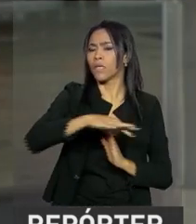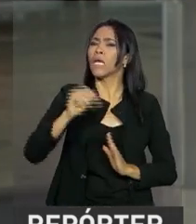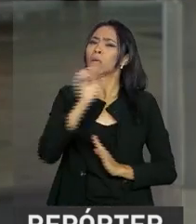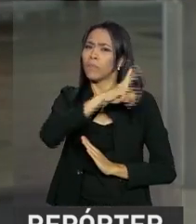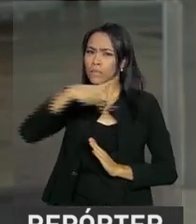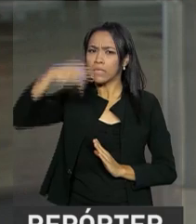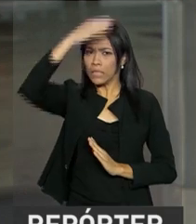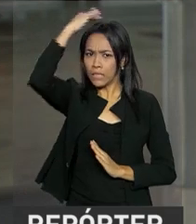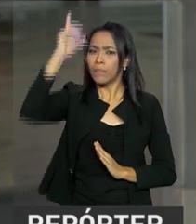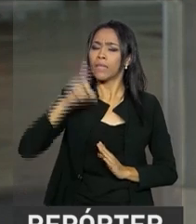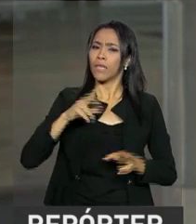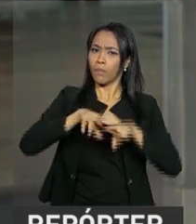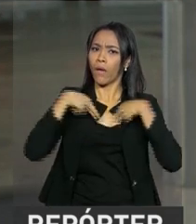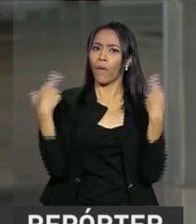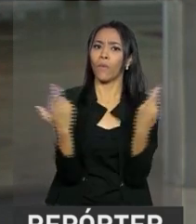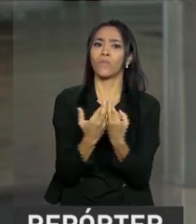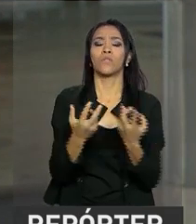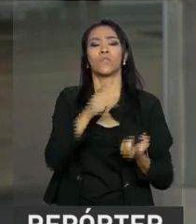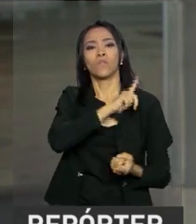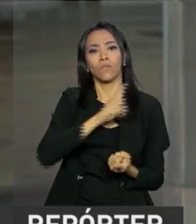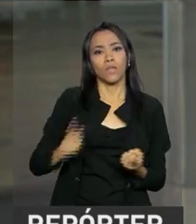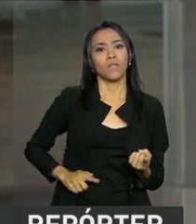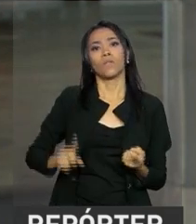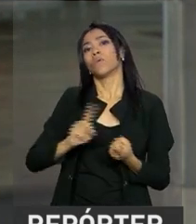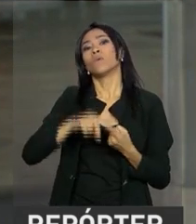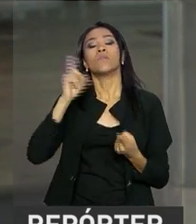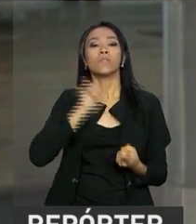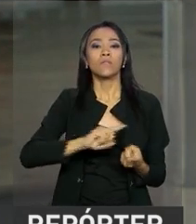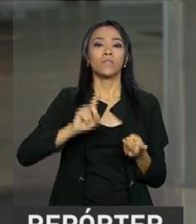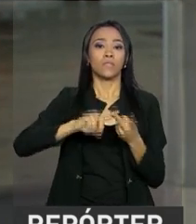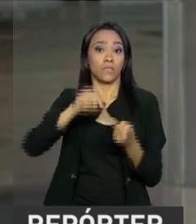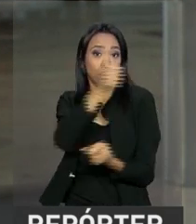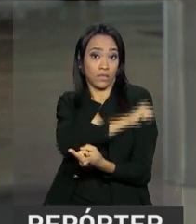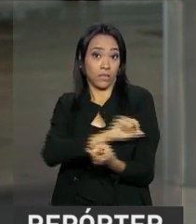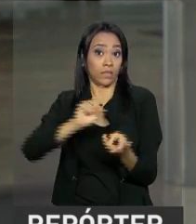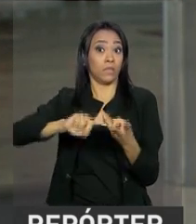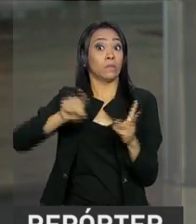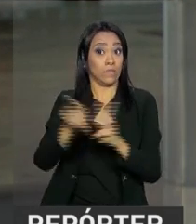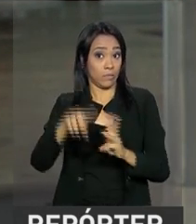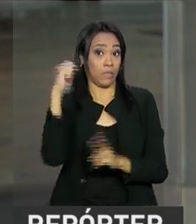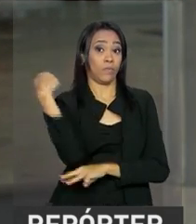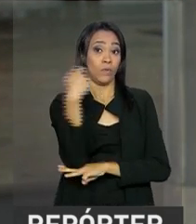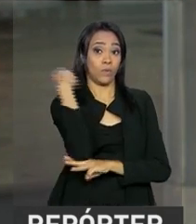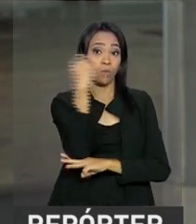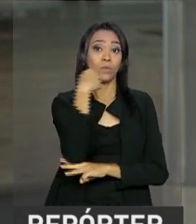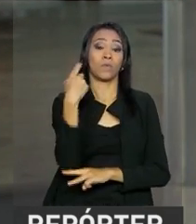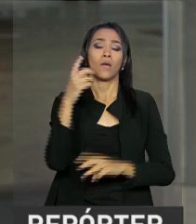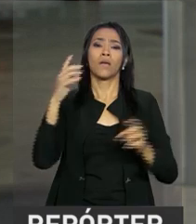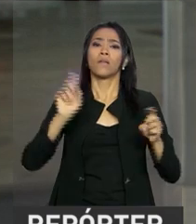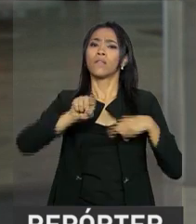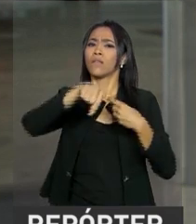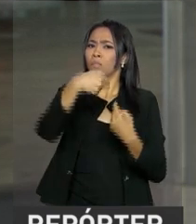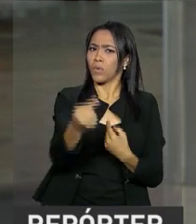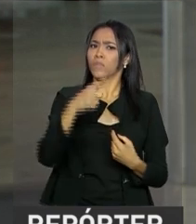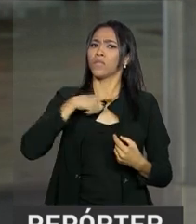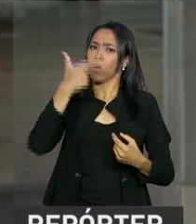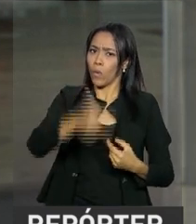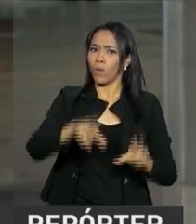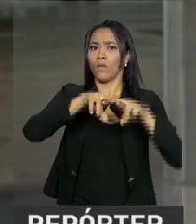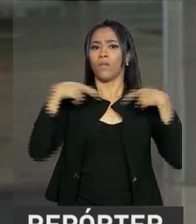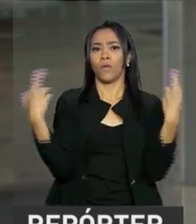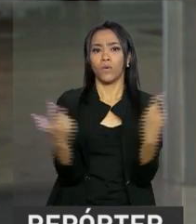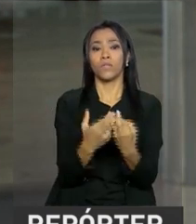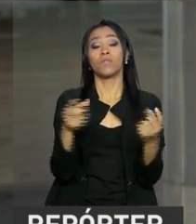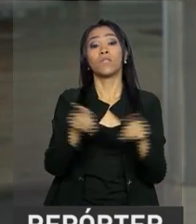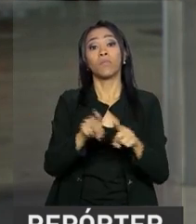com os governadores do Rio de Janeiro de Minas Gerais e do Rio Grande do Sul ele também recebe aqui no Planalto o presidente do conselho da